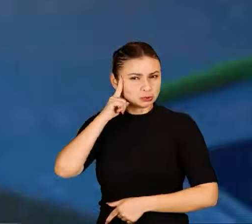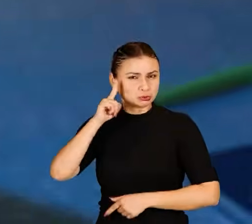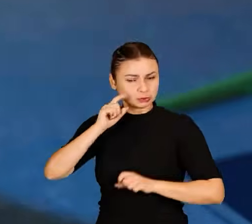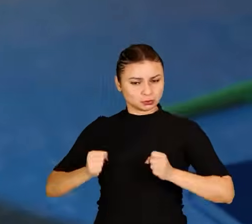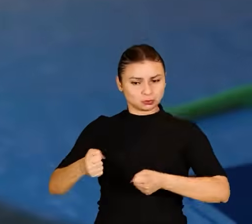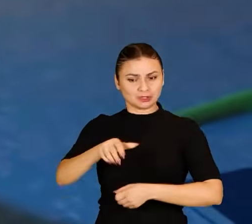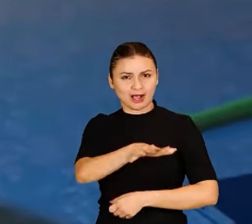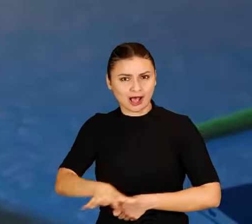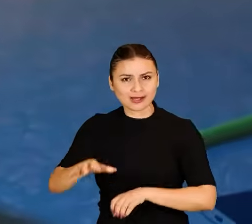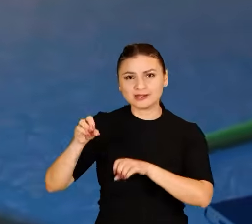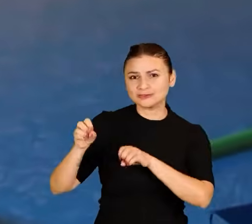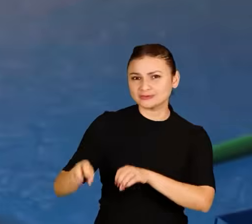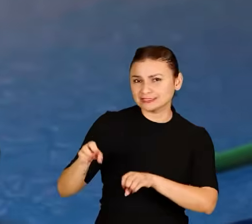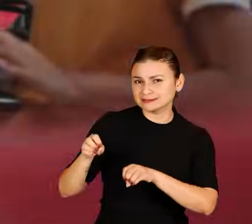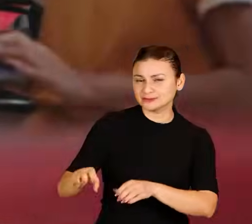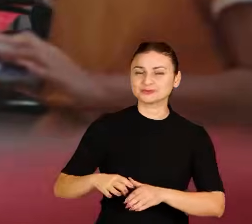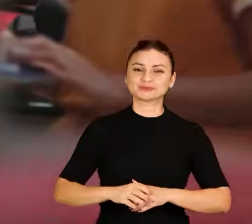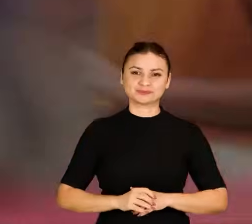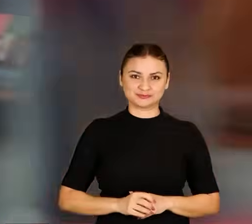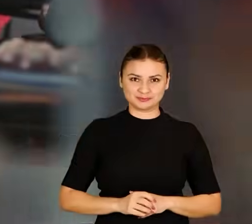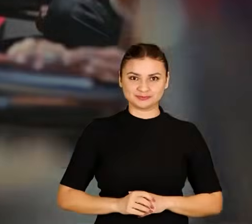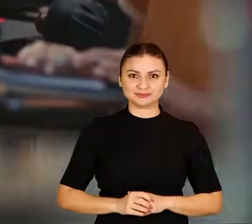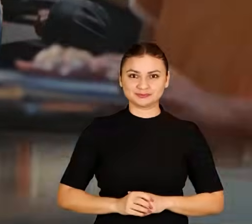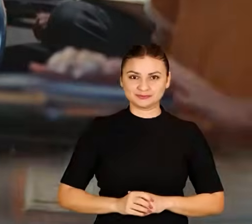trabalha todos os dias pela educação.